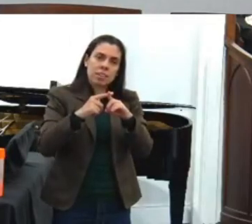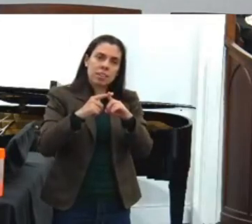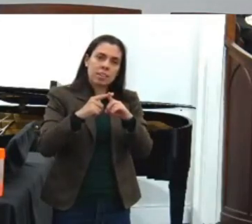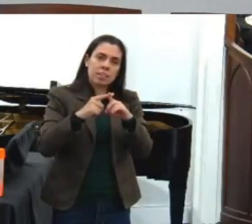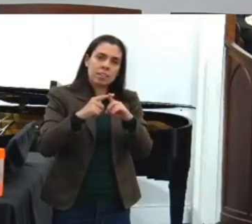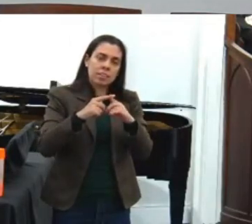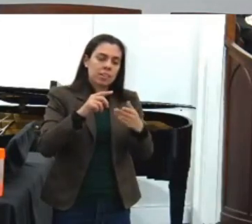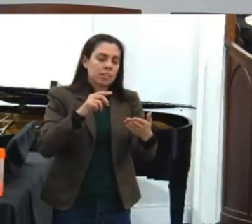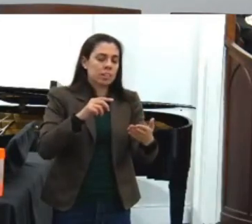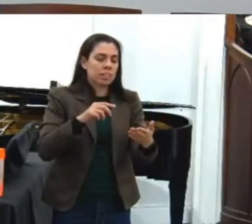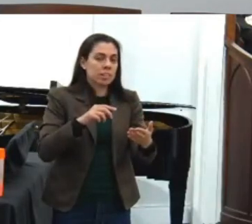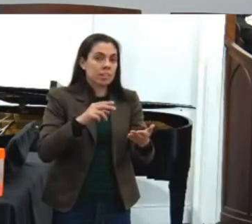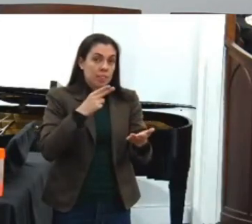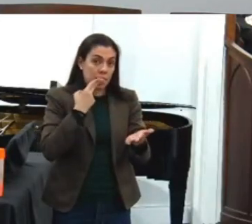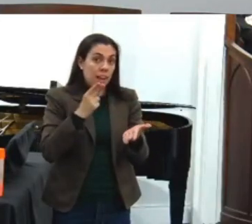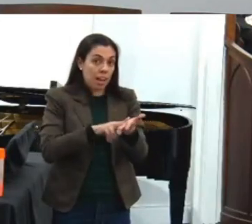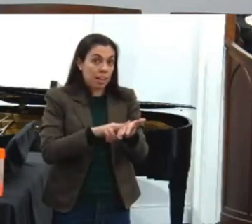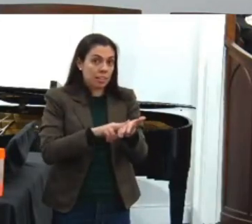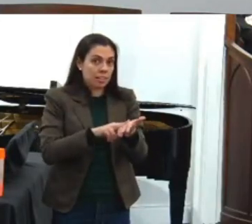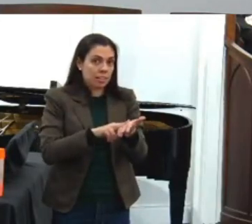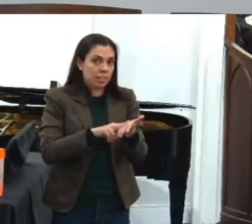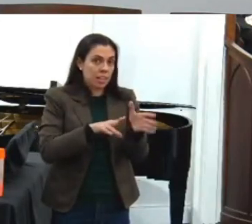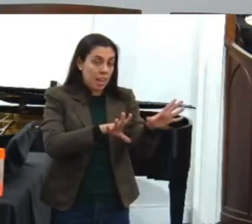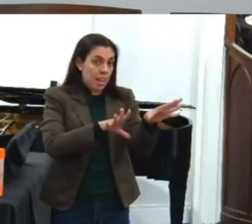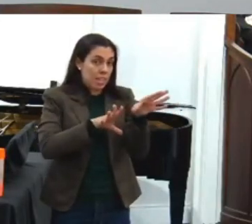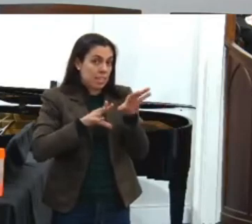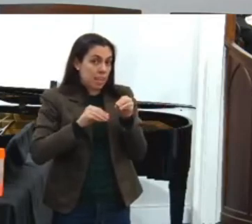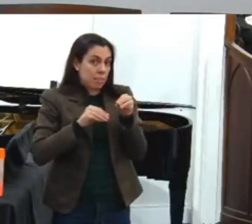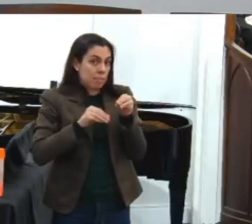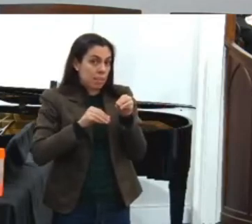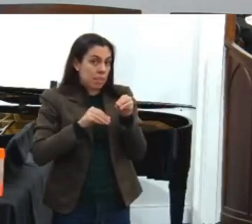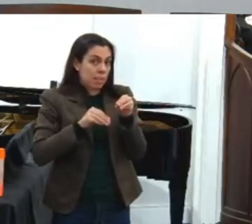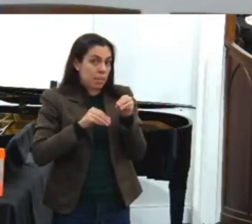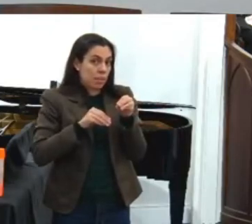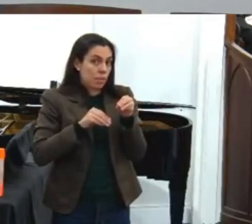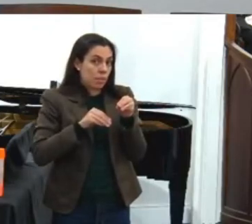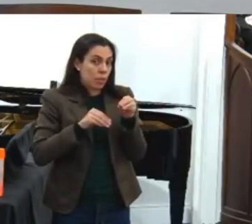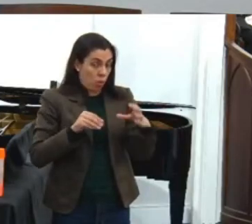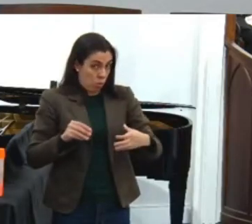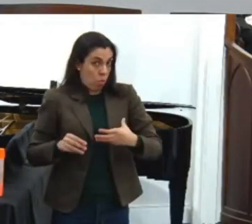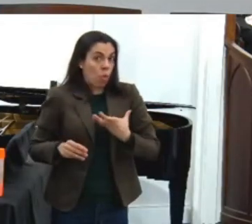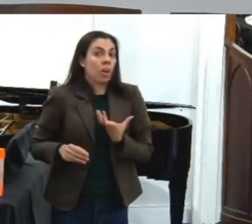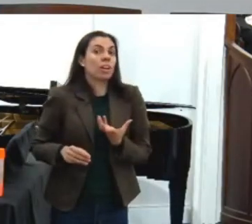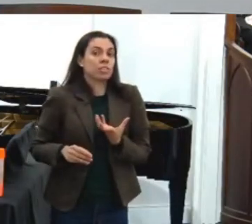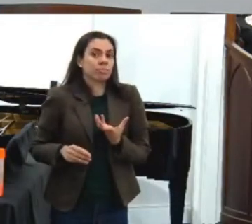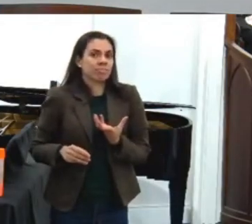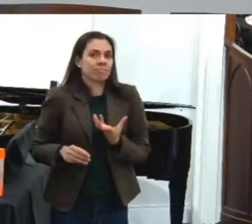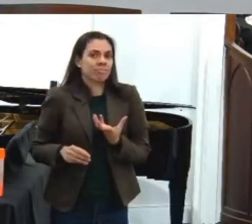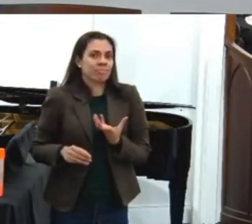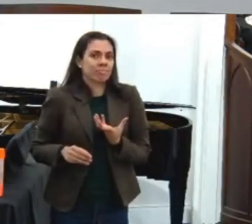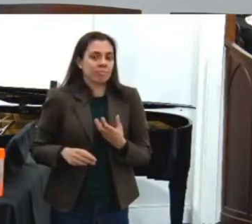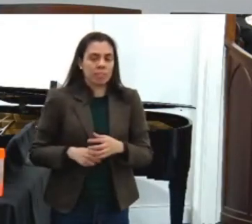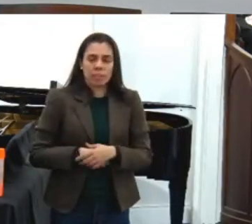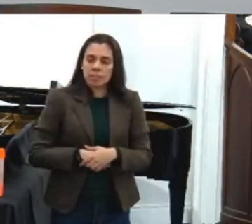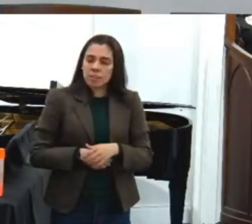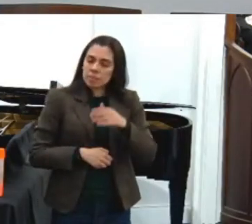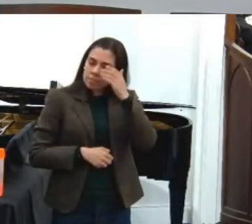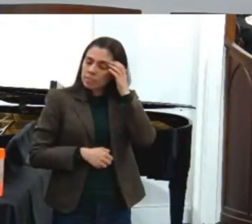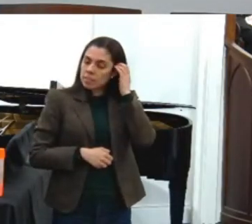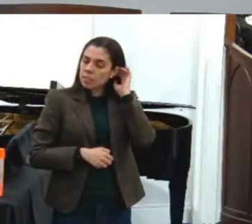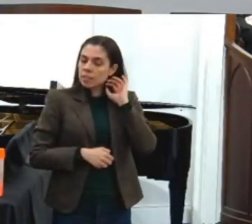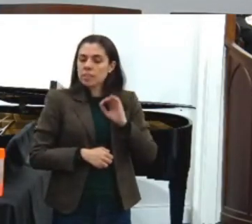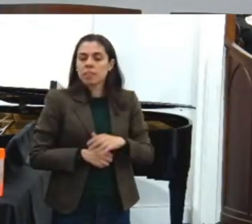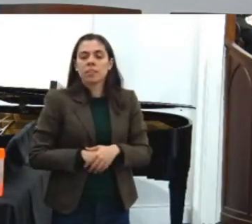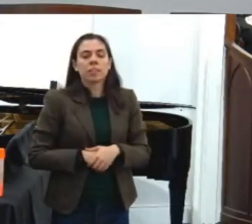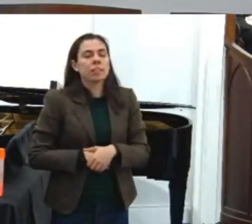um encorajamento, de acordo com a condição de cada uma. Este período, então,